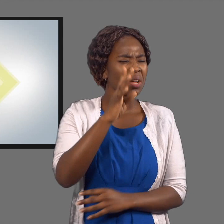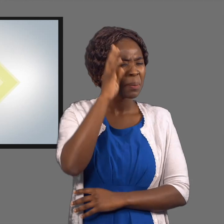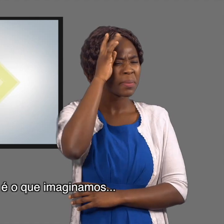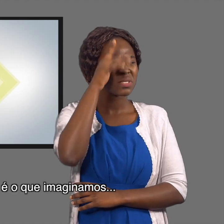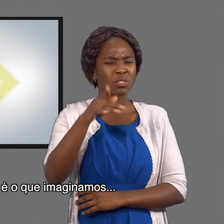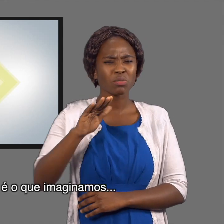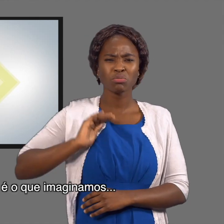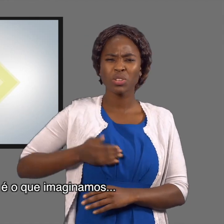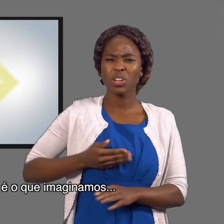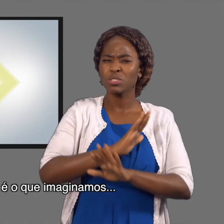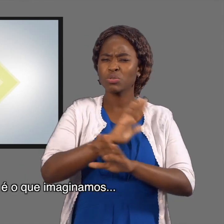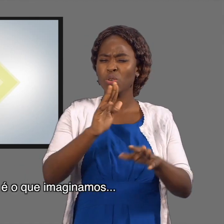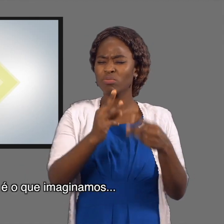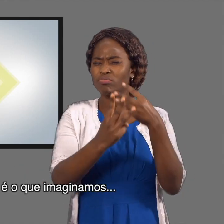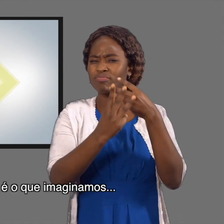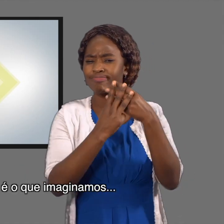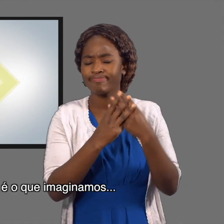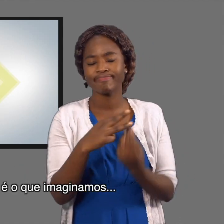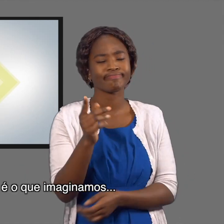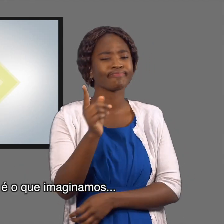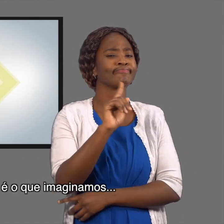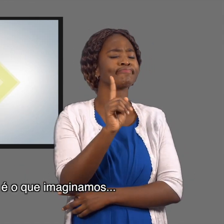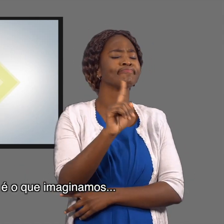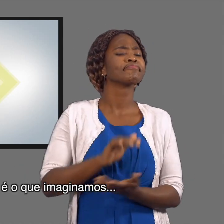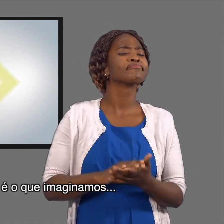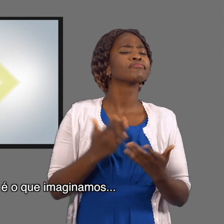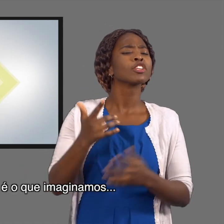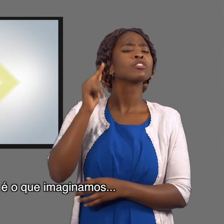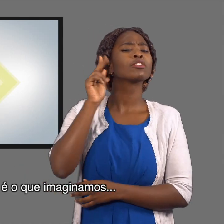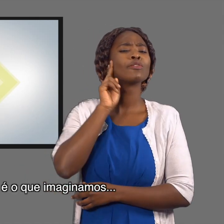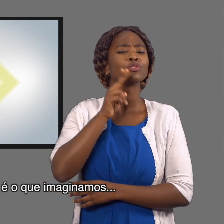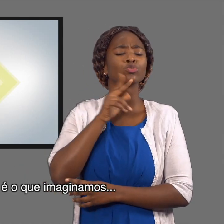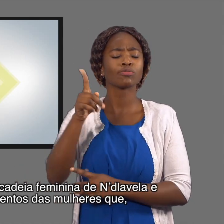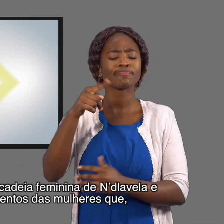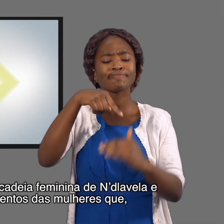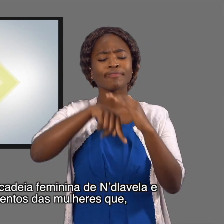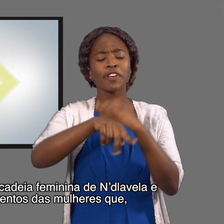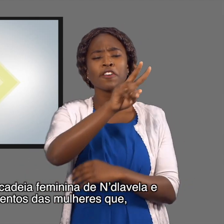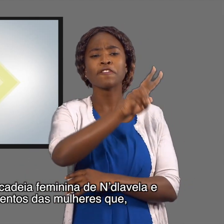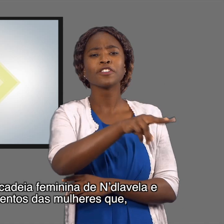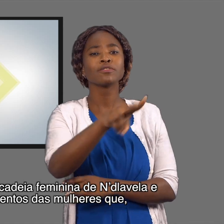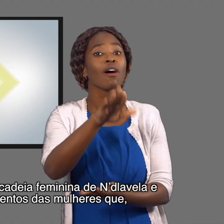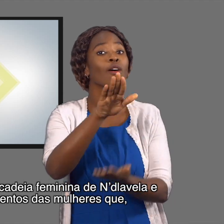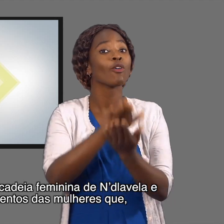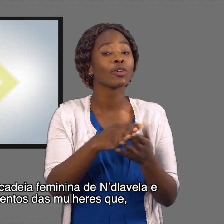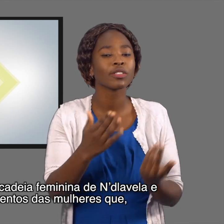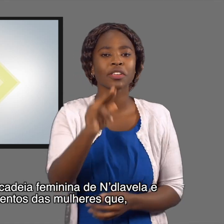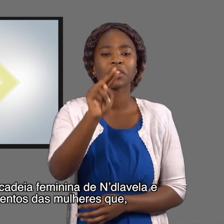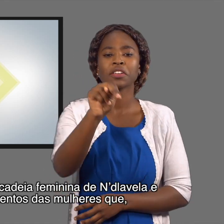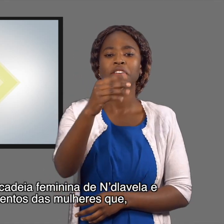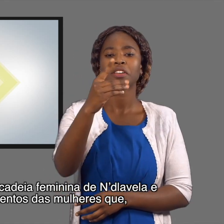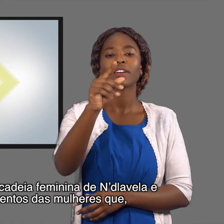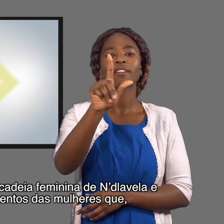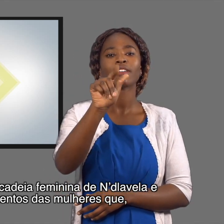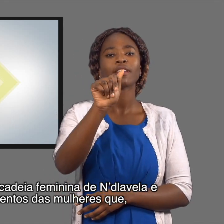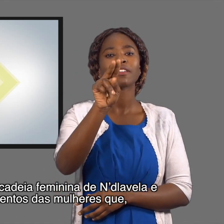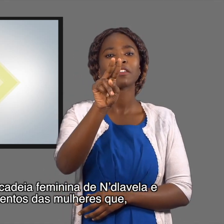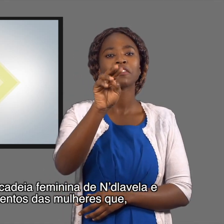descobrir. Nem sempre é o que imaginamos. A TV Surdo visitou a cadeia feminina de